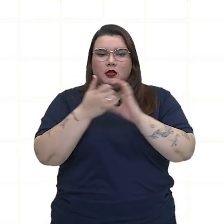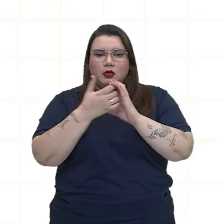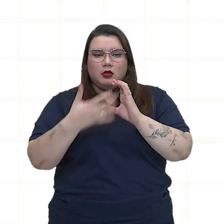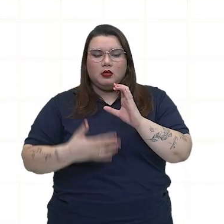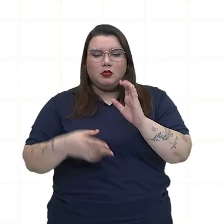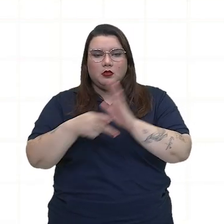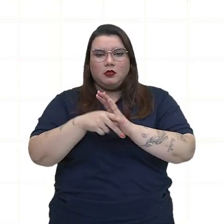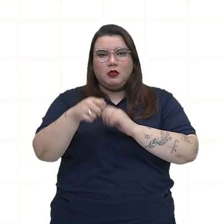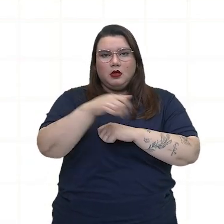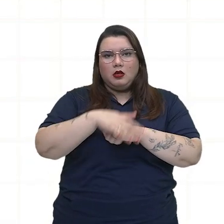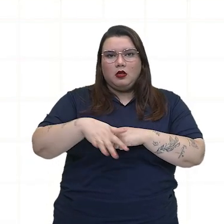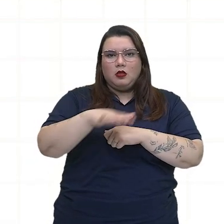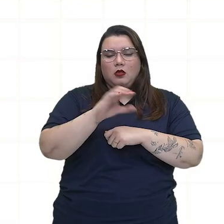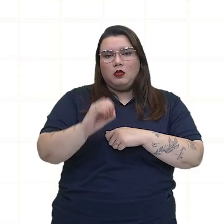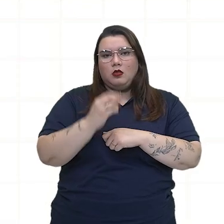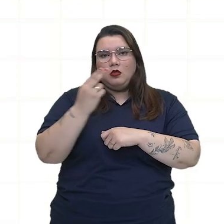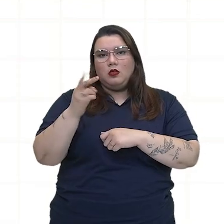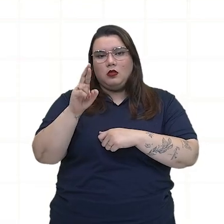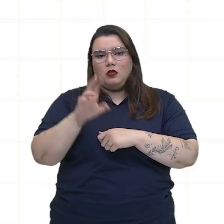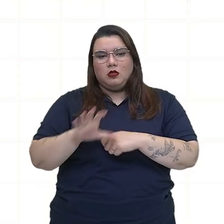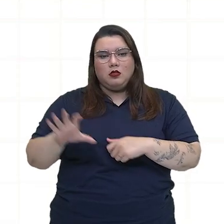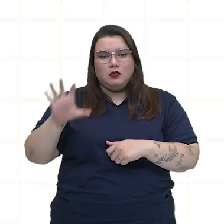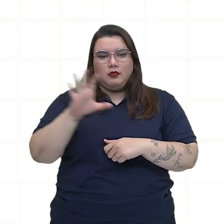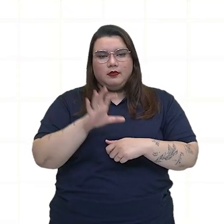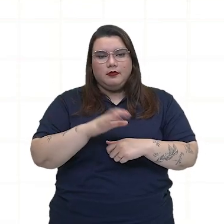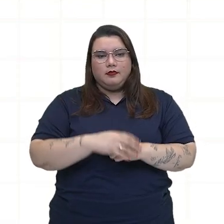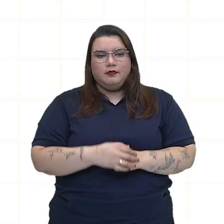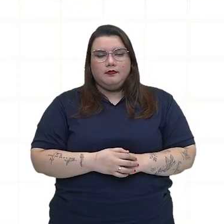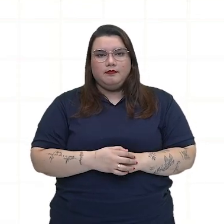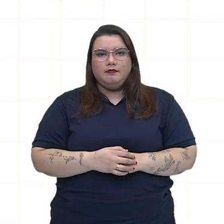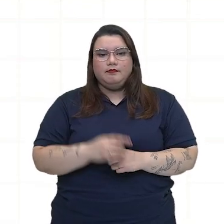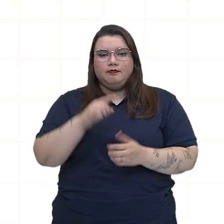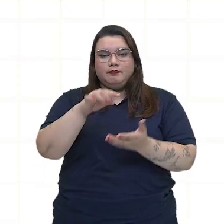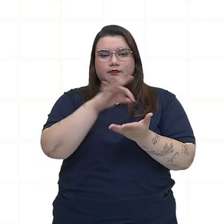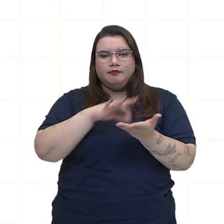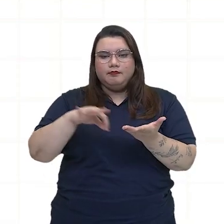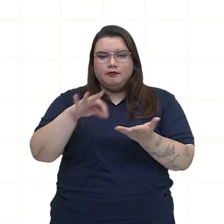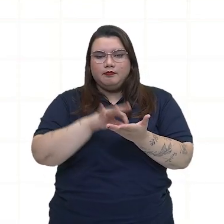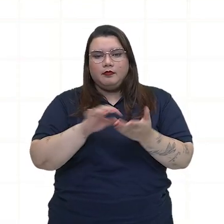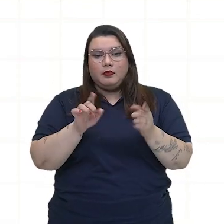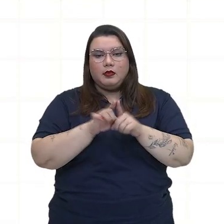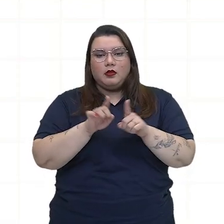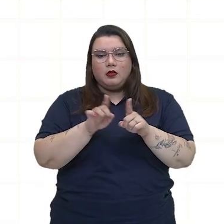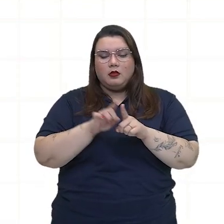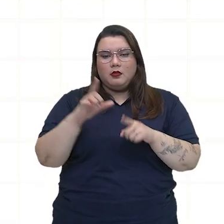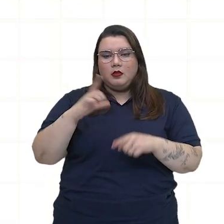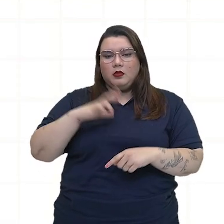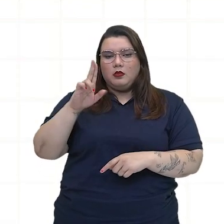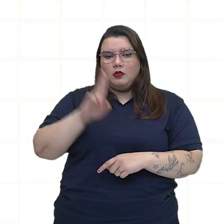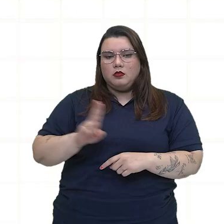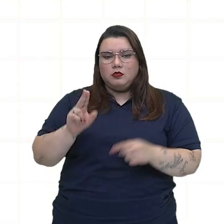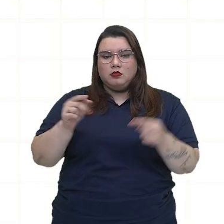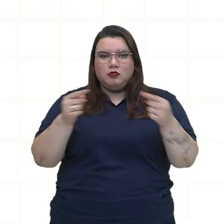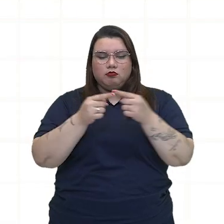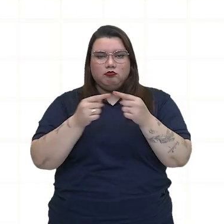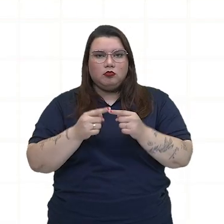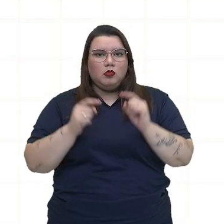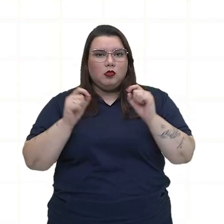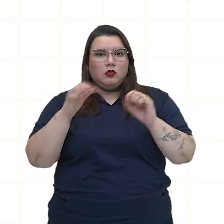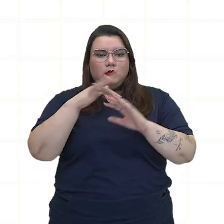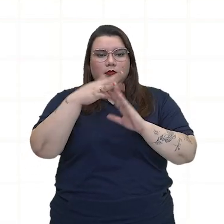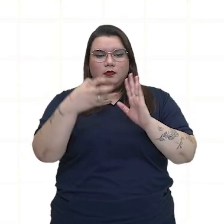características de uma determinada área ou região. Esse mapa também vai conter e utilizar uma combinação